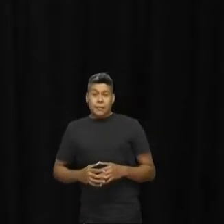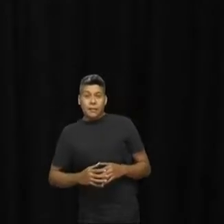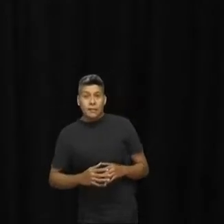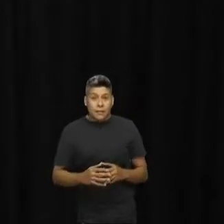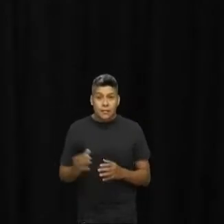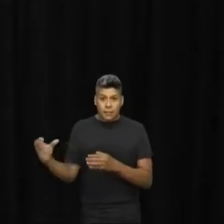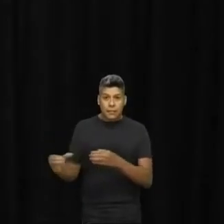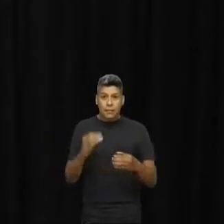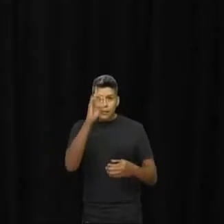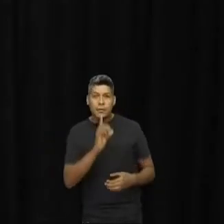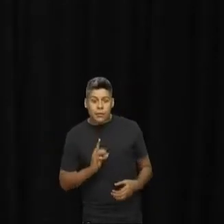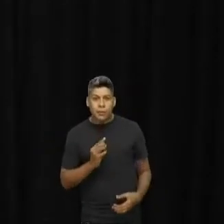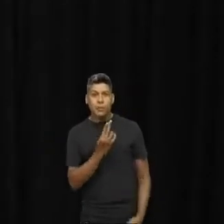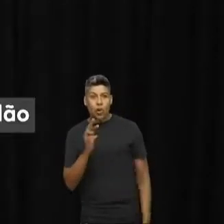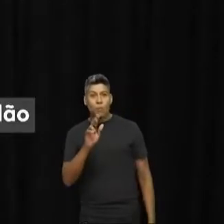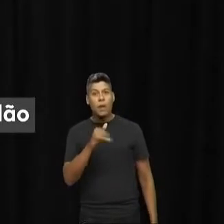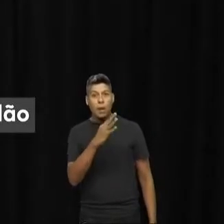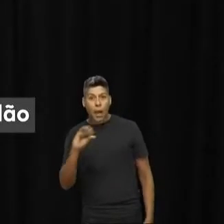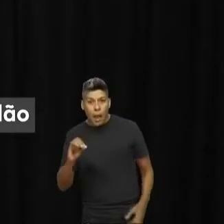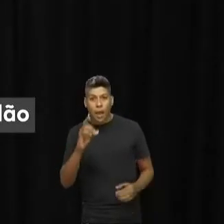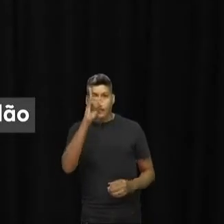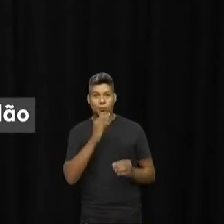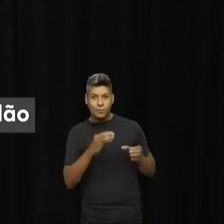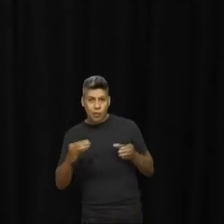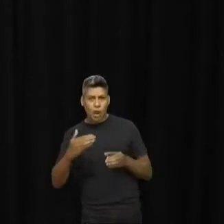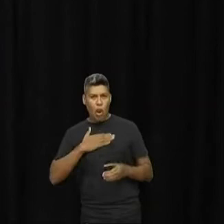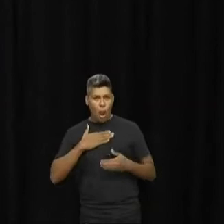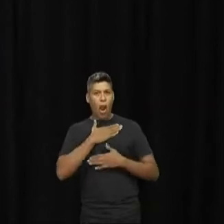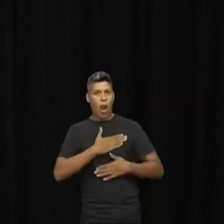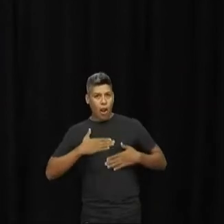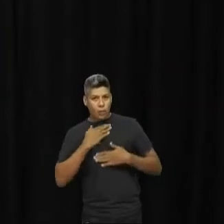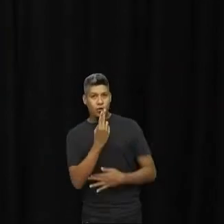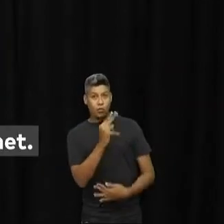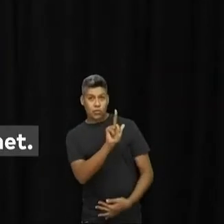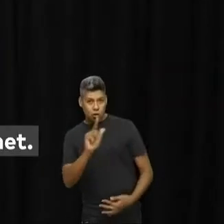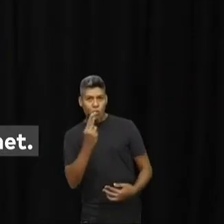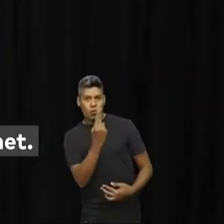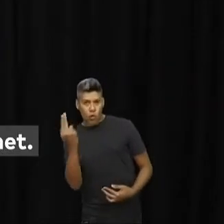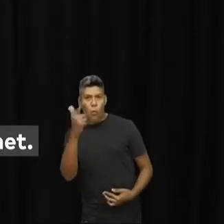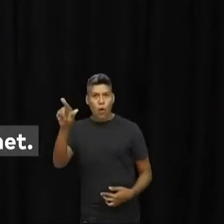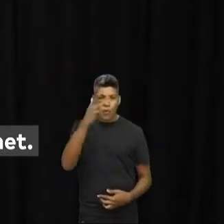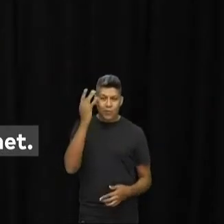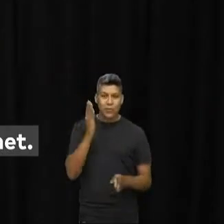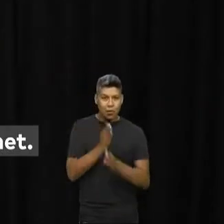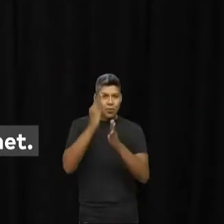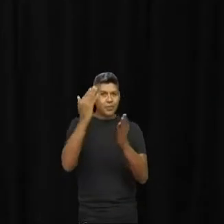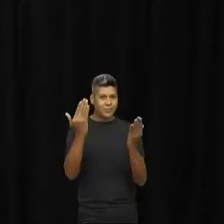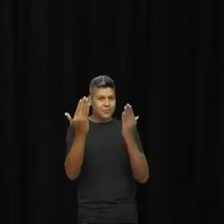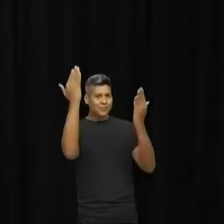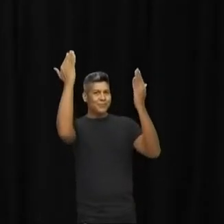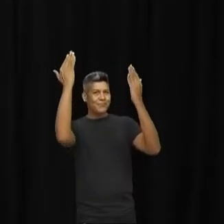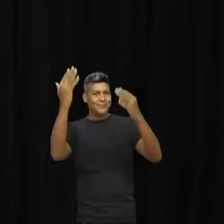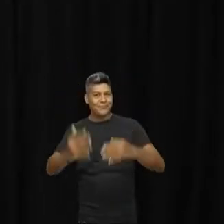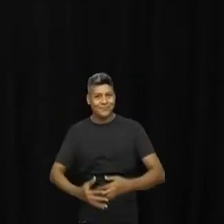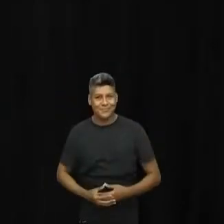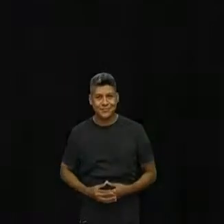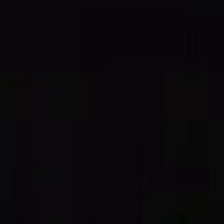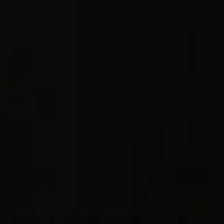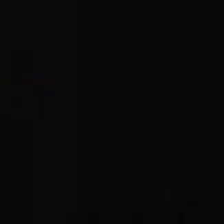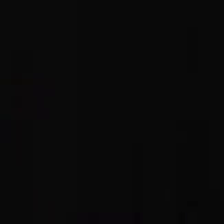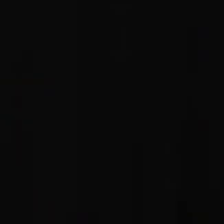Chega de sabão pra mim. Passa esse melão. Meu nome é Ricardo Belão, igual esse Belão aqui, só com dois L's. Meu nome e dos outros estão na internet. Pesquisa e